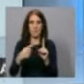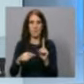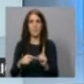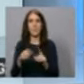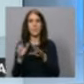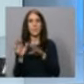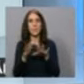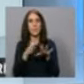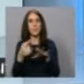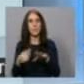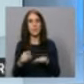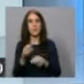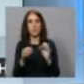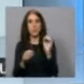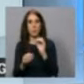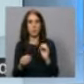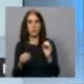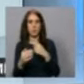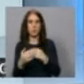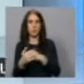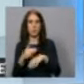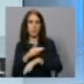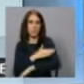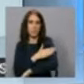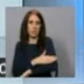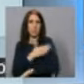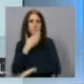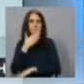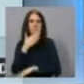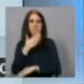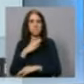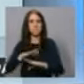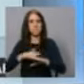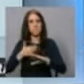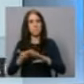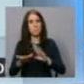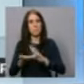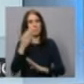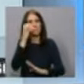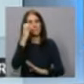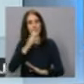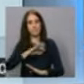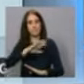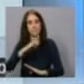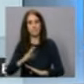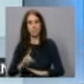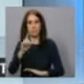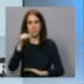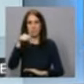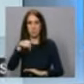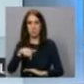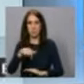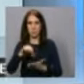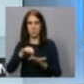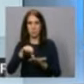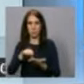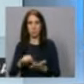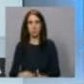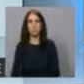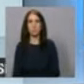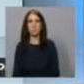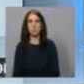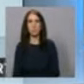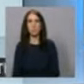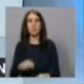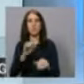sopra do quadrante oeste fraco a moderado, com maior intensidade nas terras altas do norte e centro. Quanto à agitação marítima na costa ocidental, ela